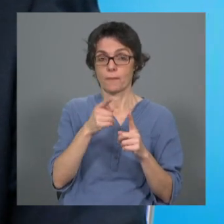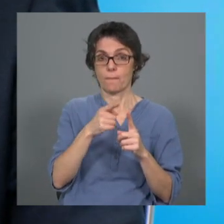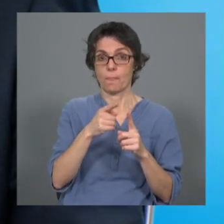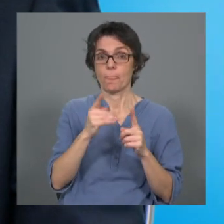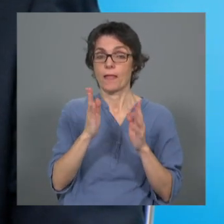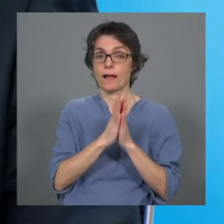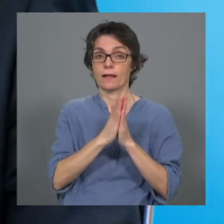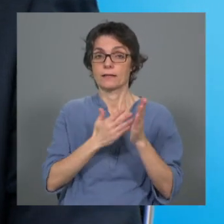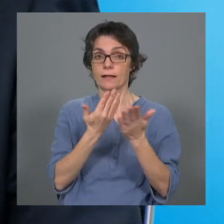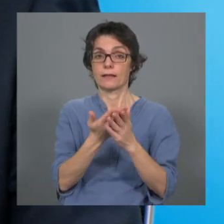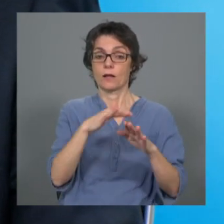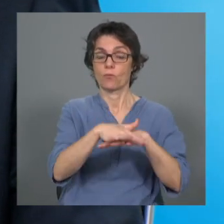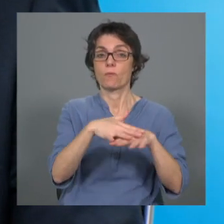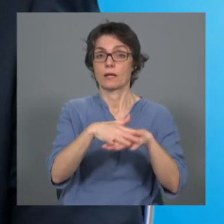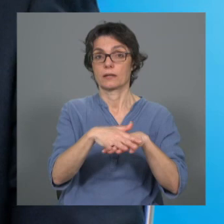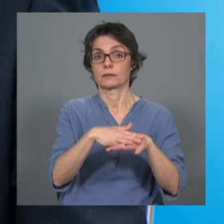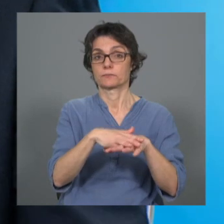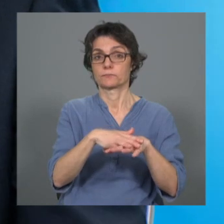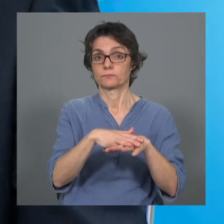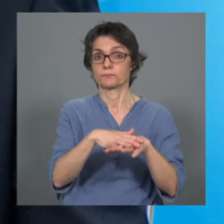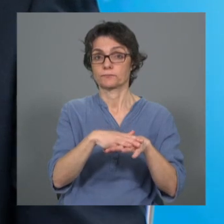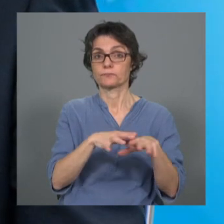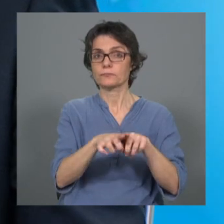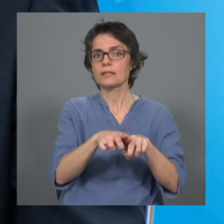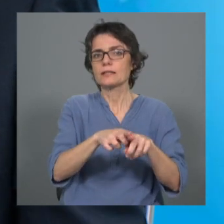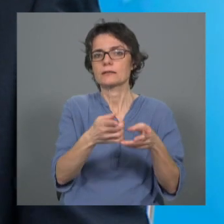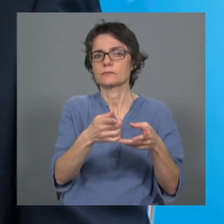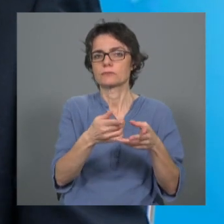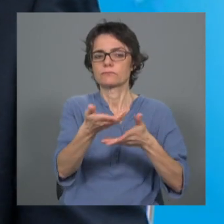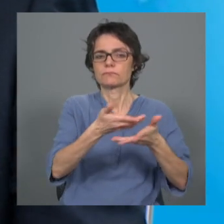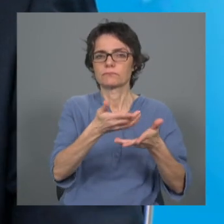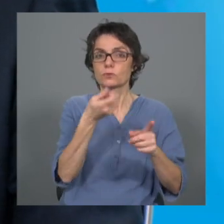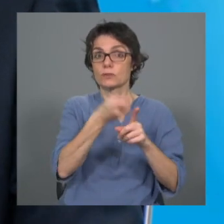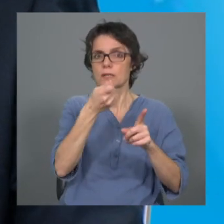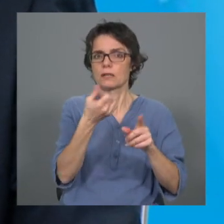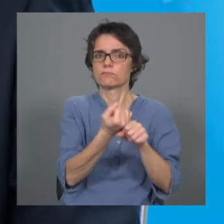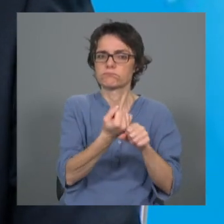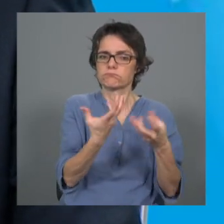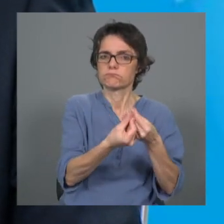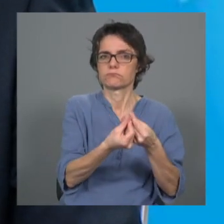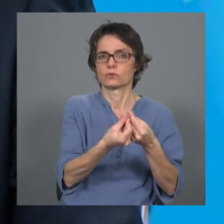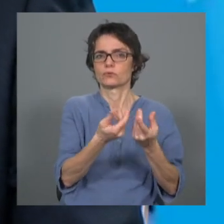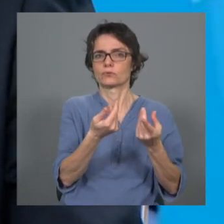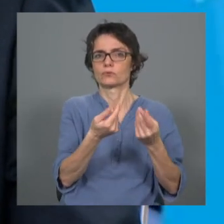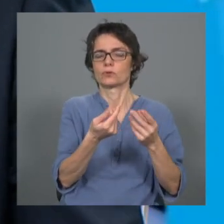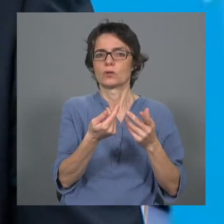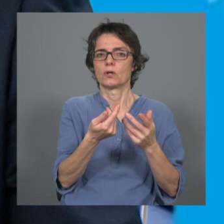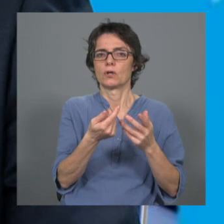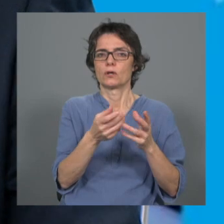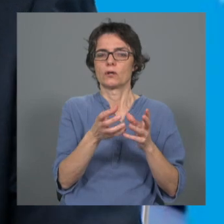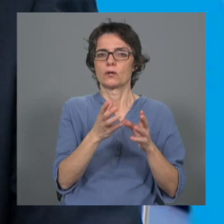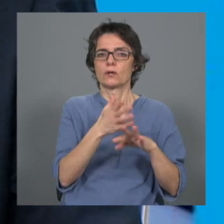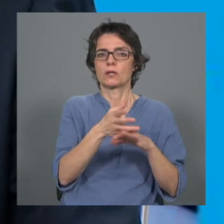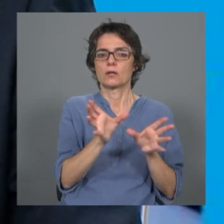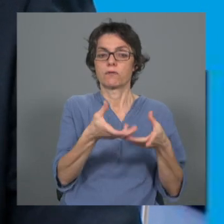uma rede de relações fraternas, e portanto aqui o desafio é de continuar a trabalhar a sinodalidade e naqueles órgãos também que